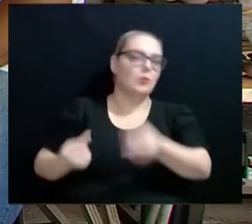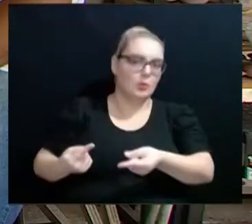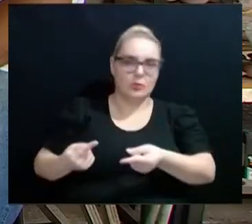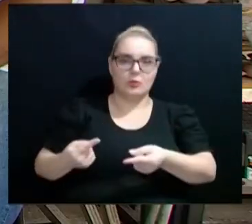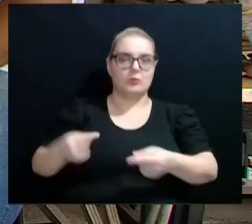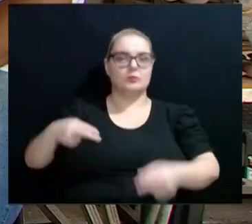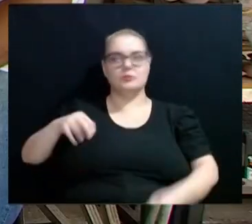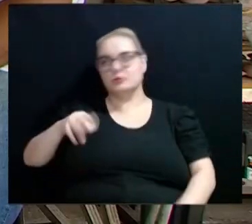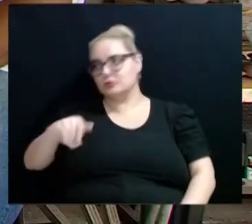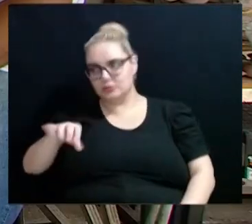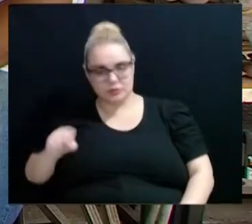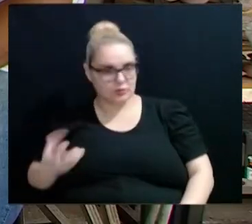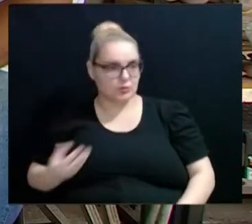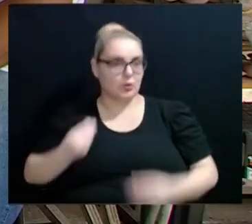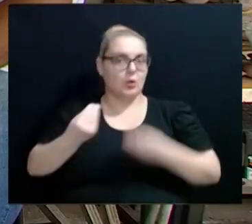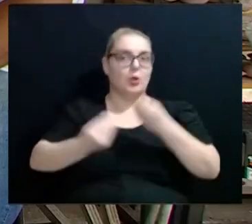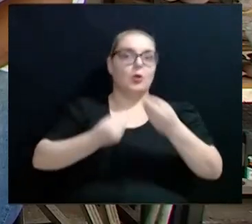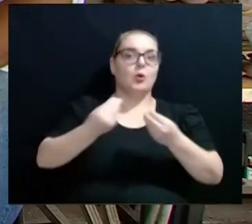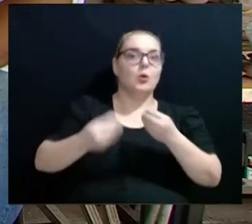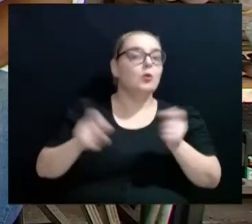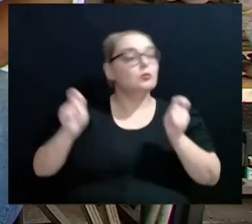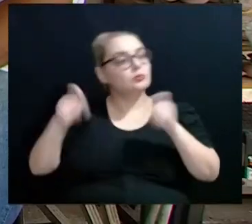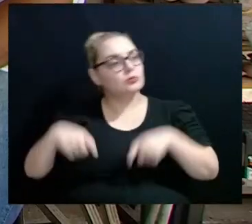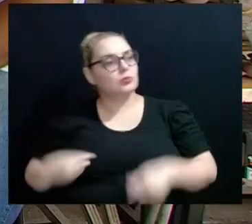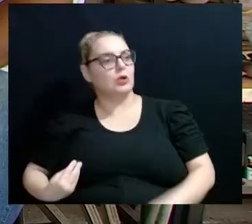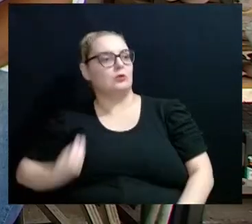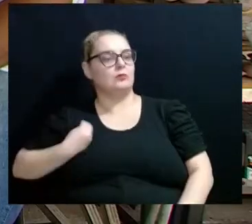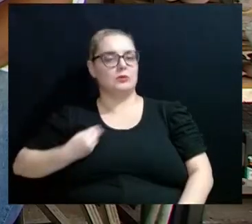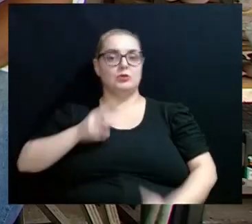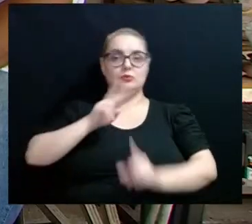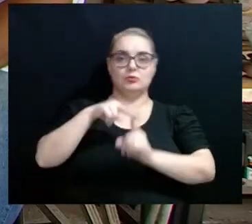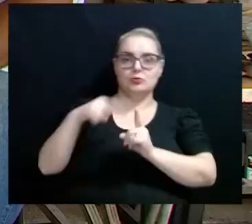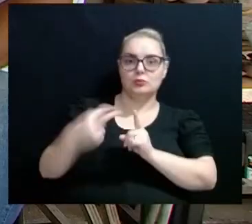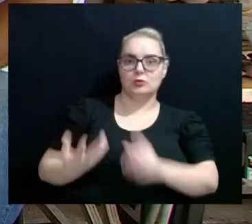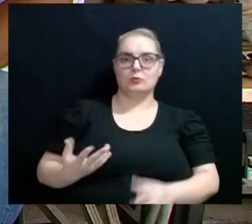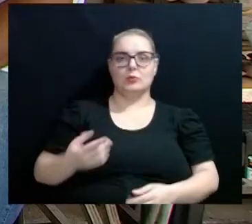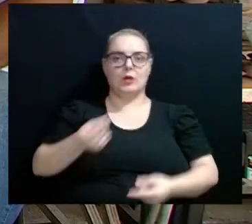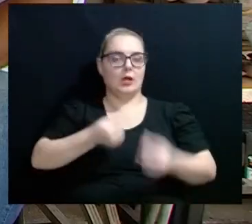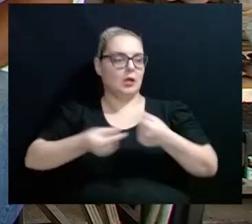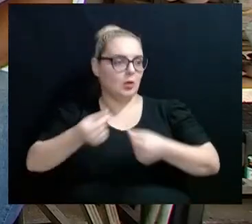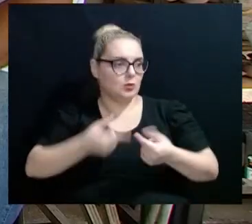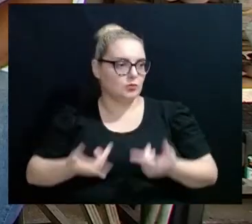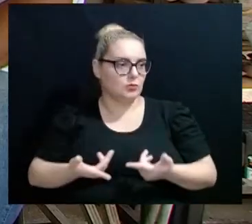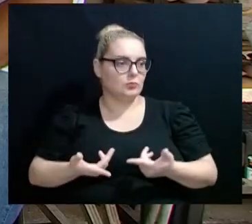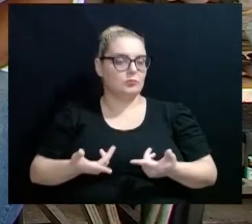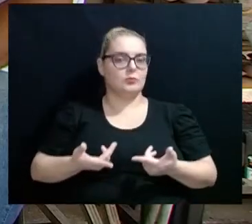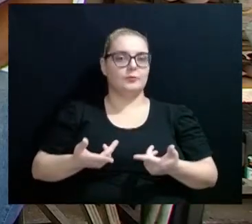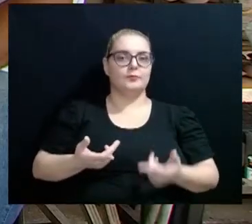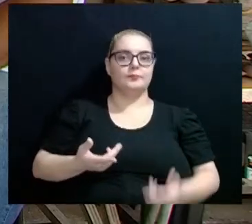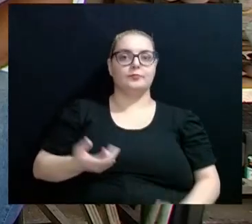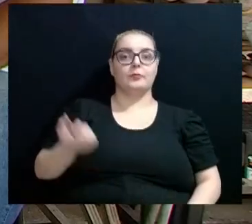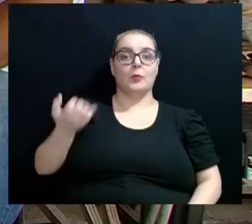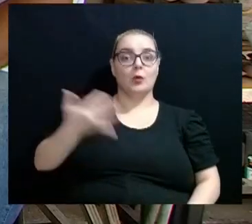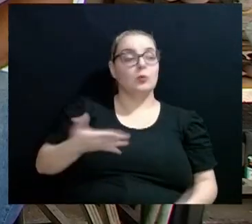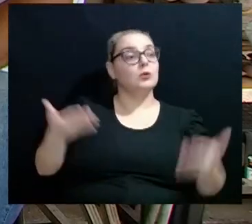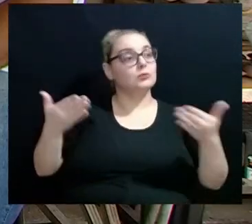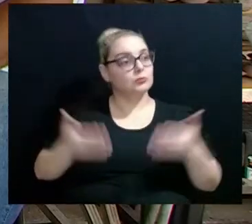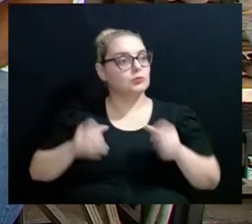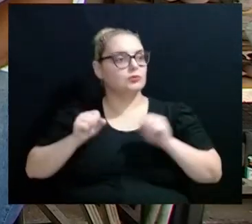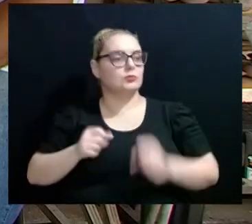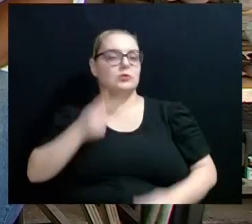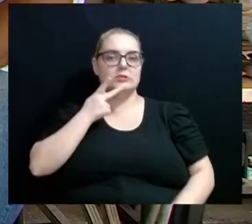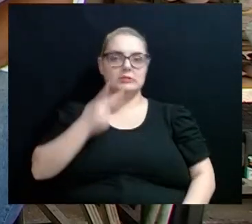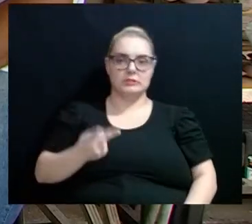cresce tanto quanto outros nichos. Como é possível sobreviver do ponto de vista econômico?